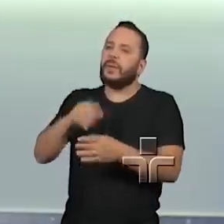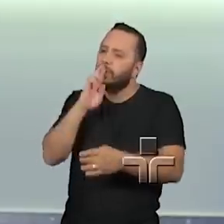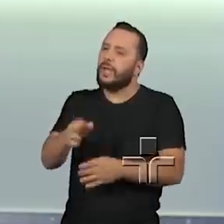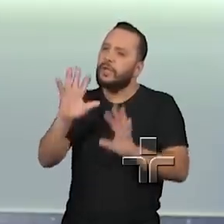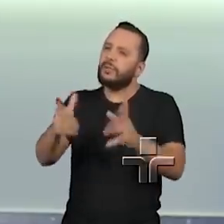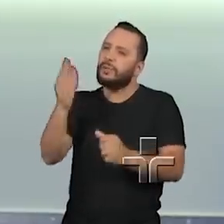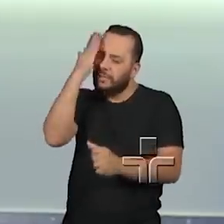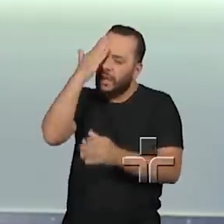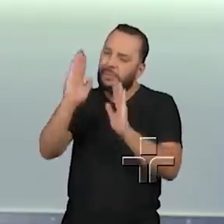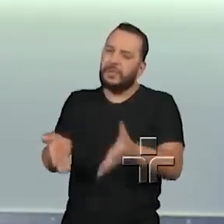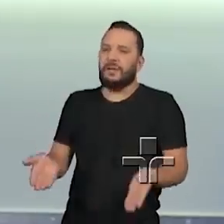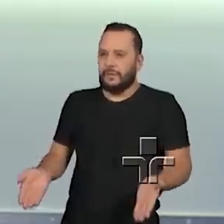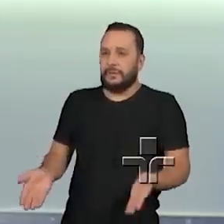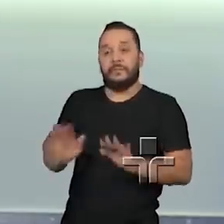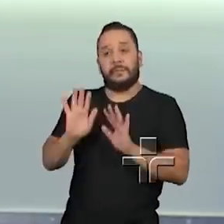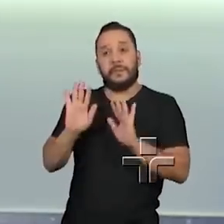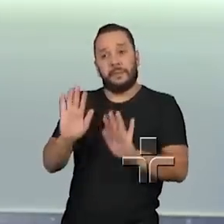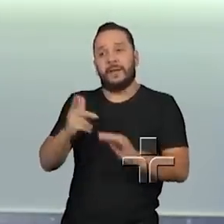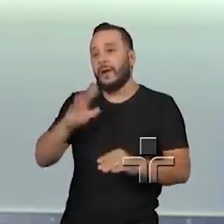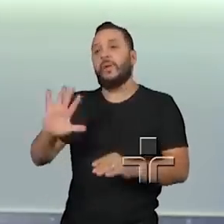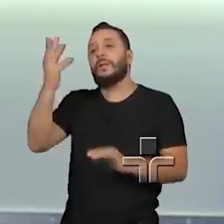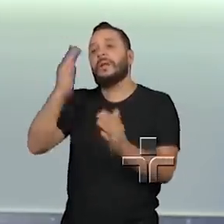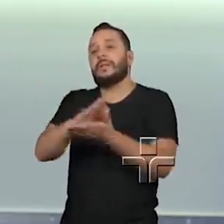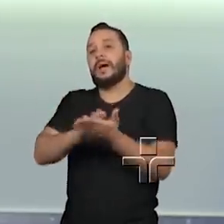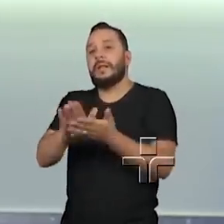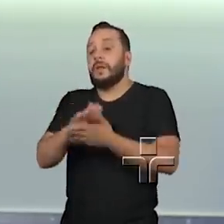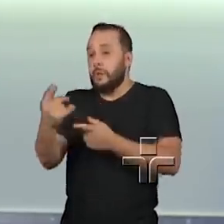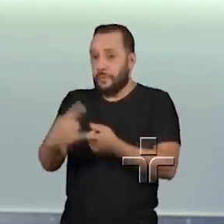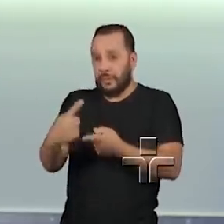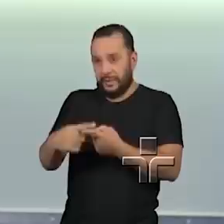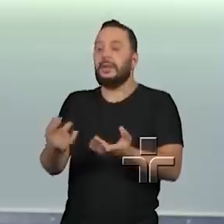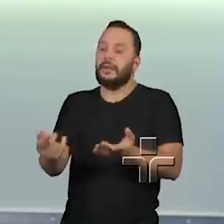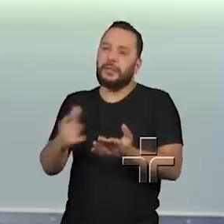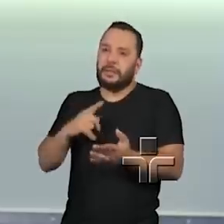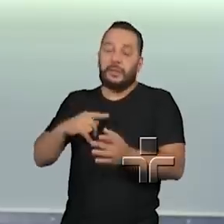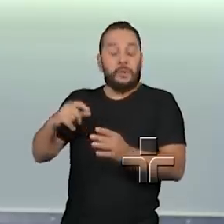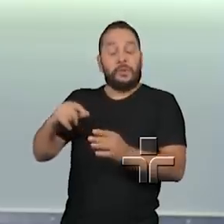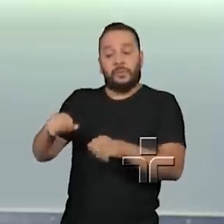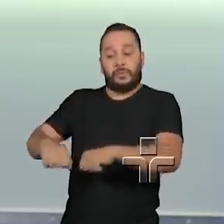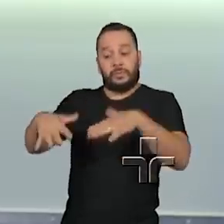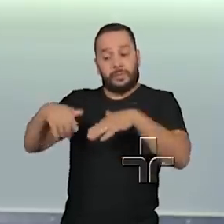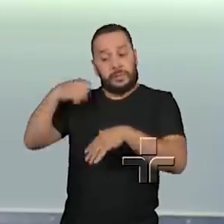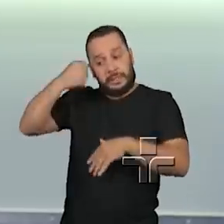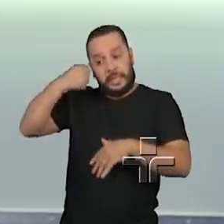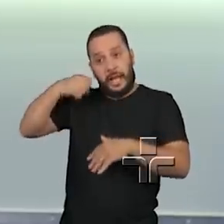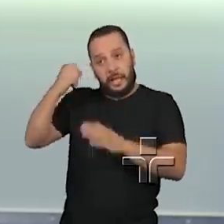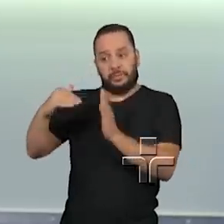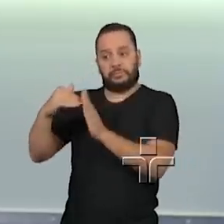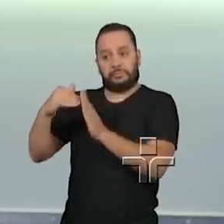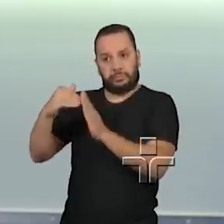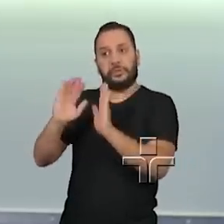o resultado já está definido, mas que simplesmente não acontece porque tem excessivos instrumentos. E nisso, eu acho que o Senado já resolveu bem esse problema, mas a Câmara ainda